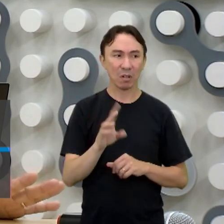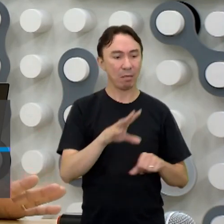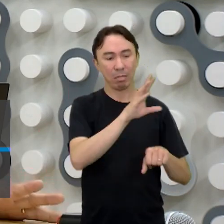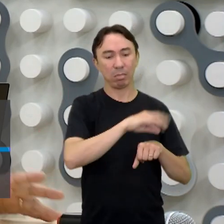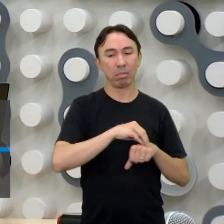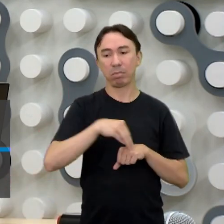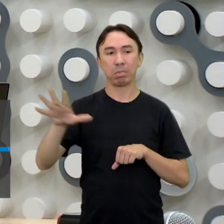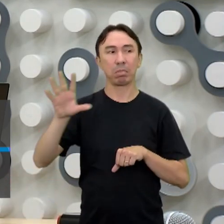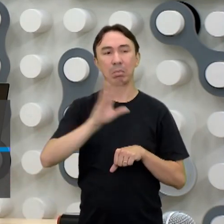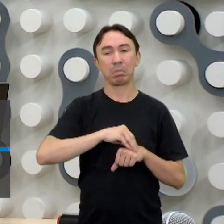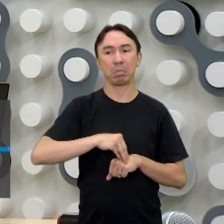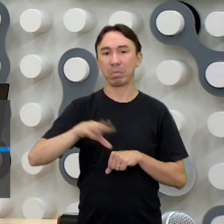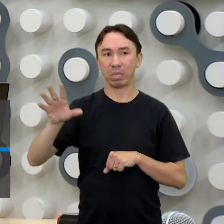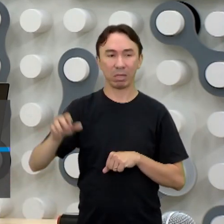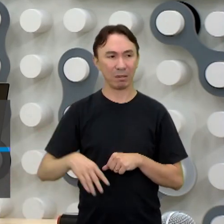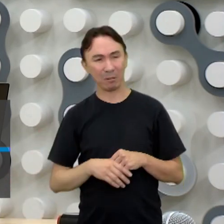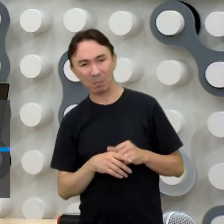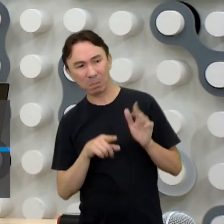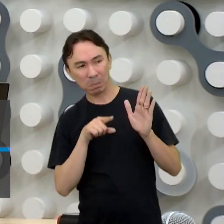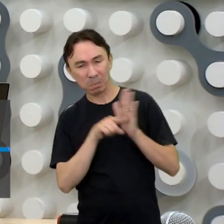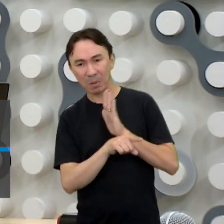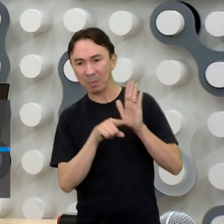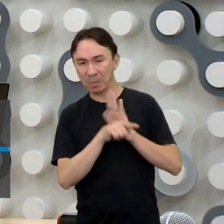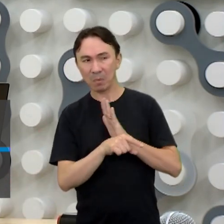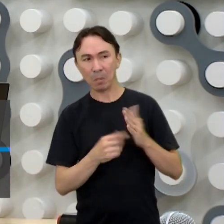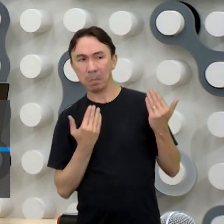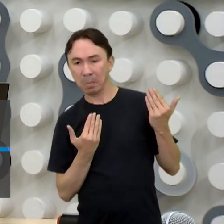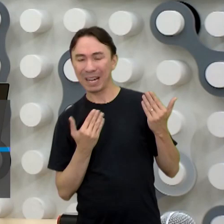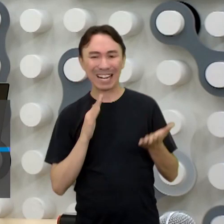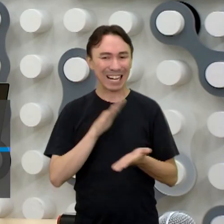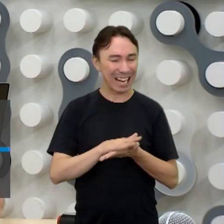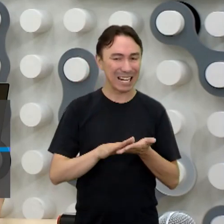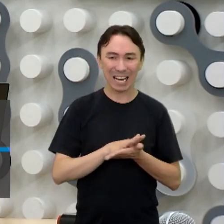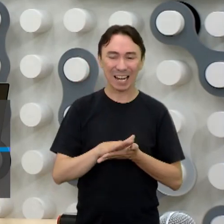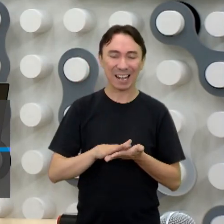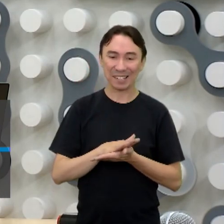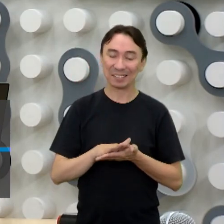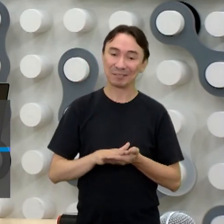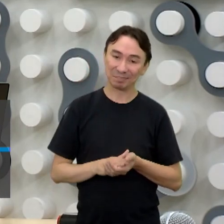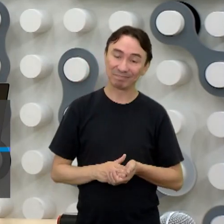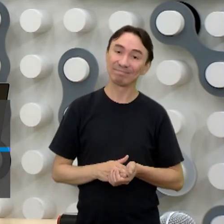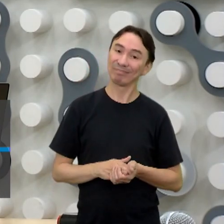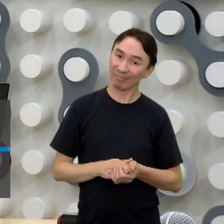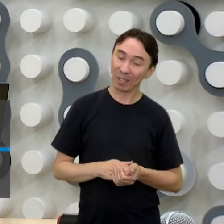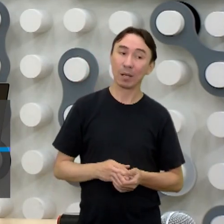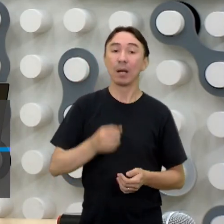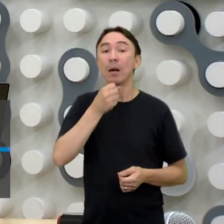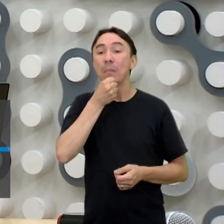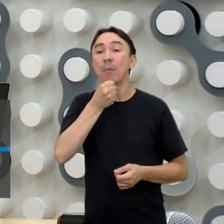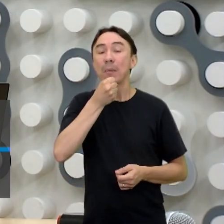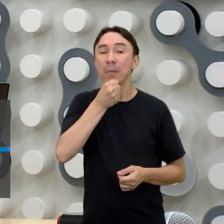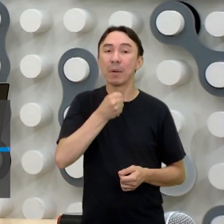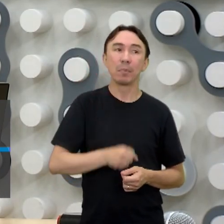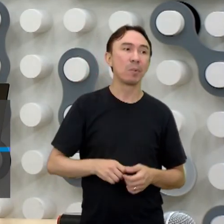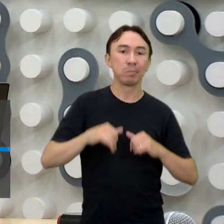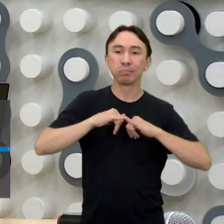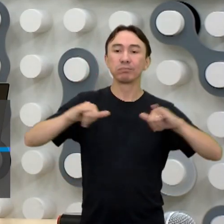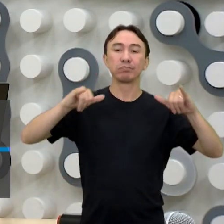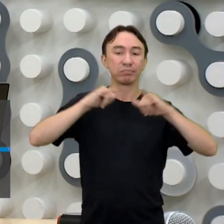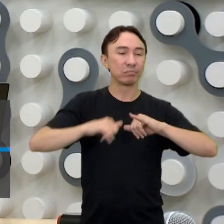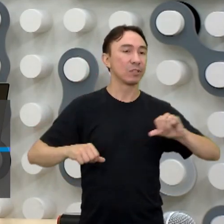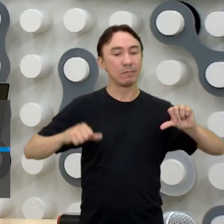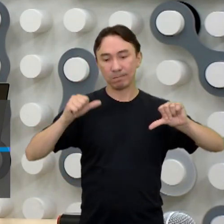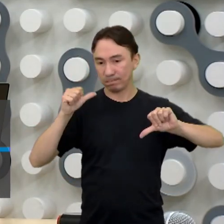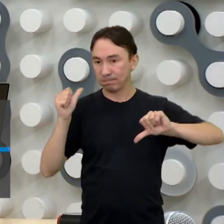é isto. Beleza? Então, vamos lá. A imprensa mudou, a mídia mudou. Tá bom? E agora,